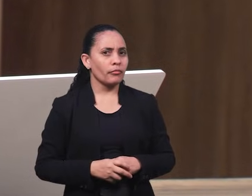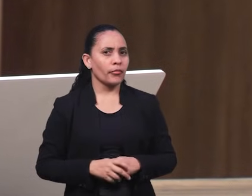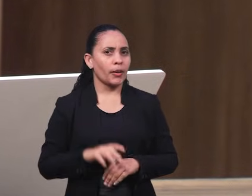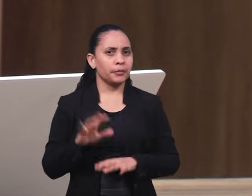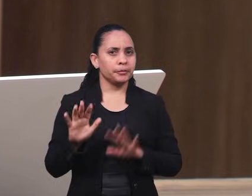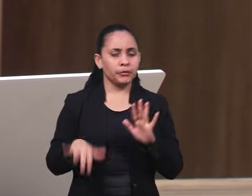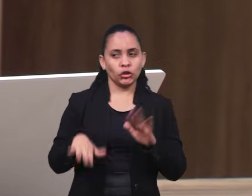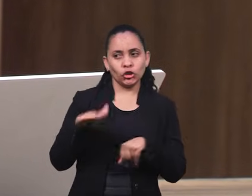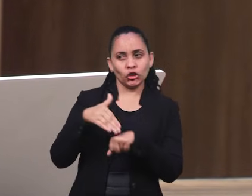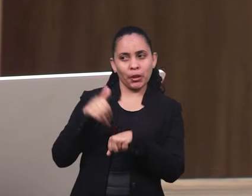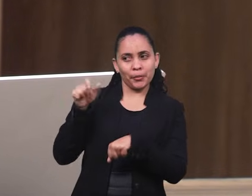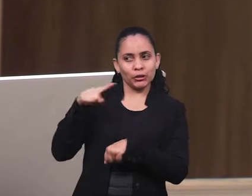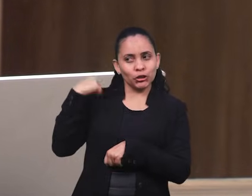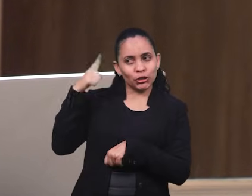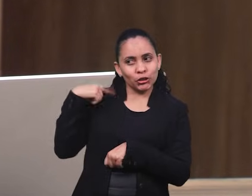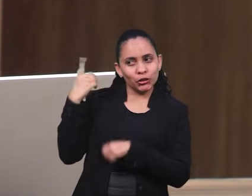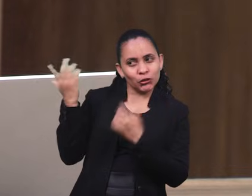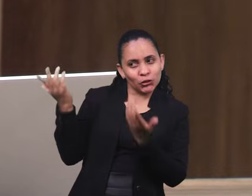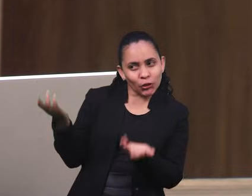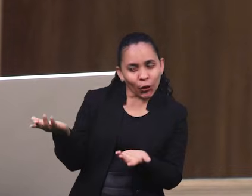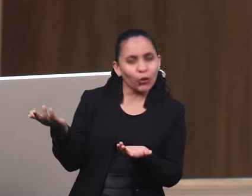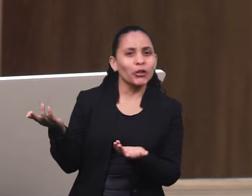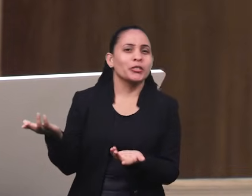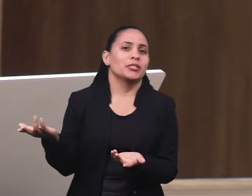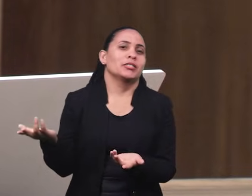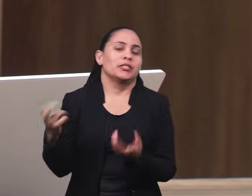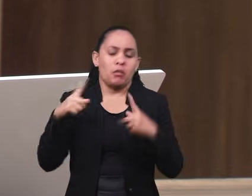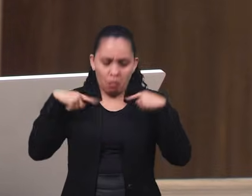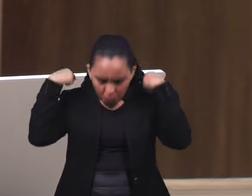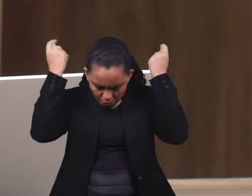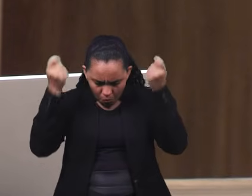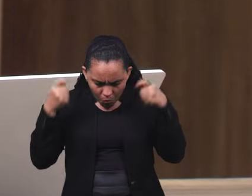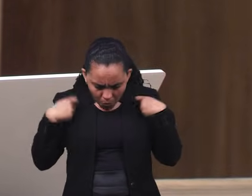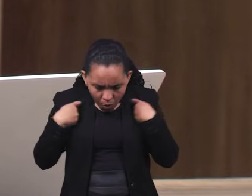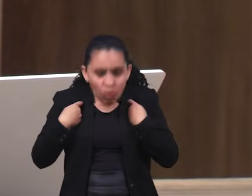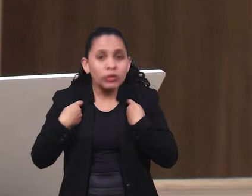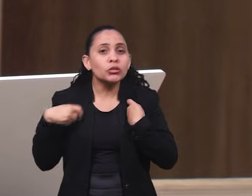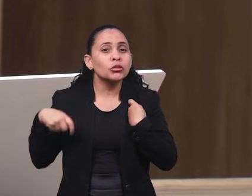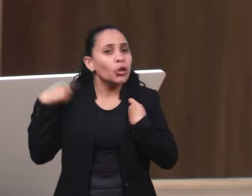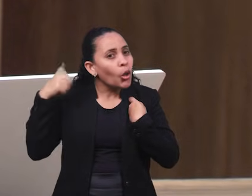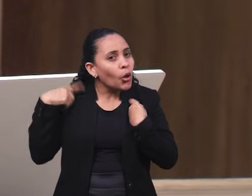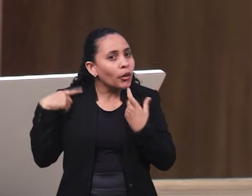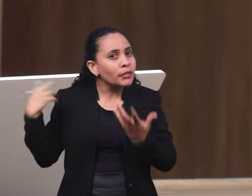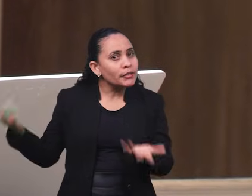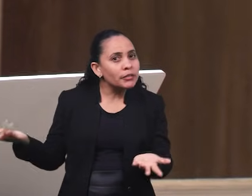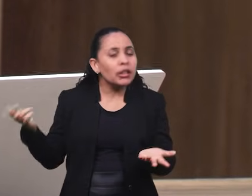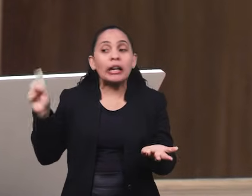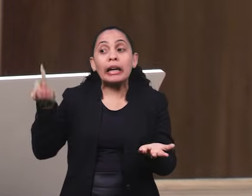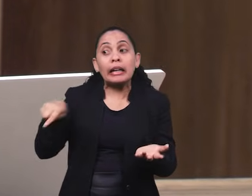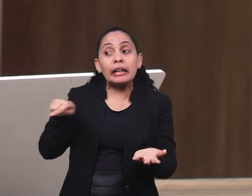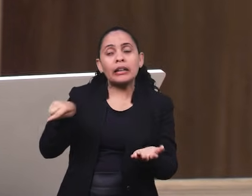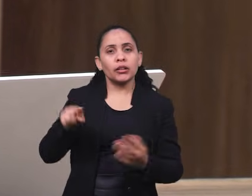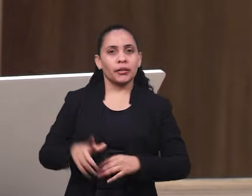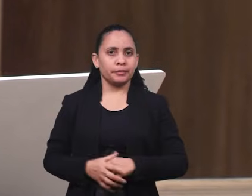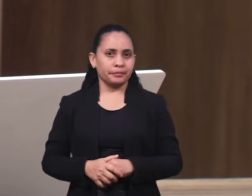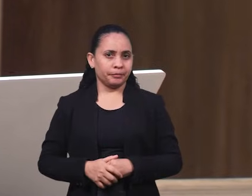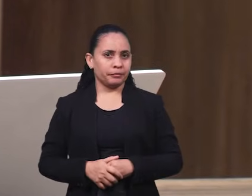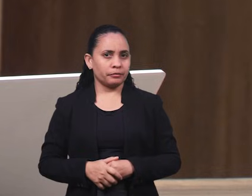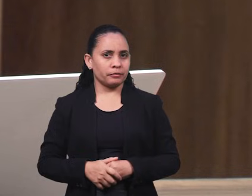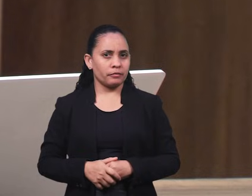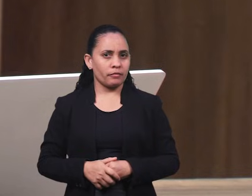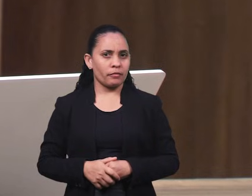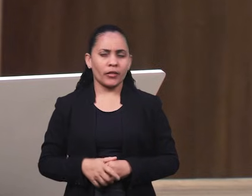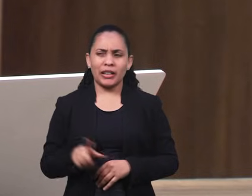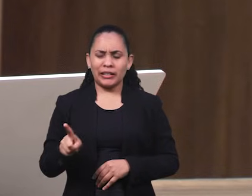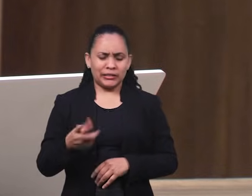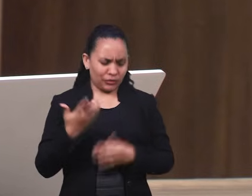O romanismo continuou chamando Lutero de louco, monge louco, não sei o quê, porque ele era um homem seguinte, como é que Lutero era? Era um homem que